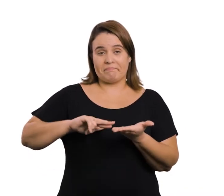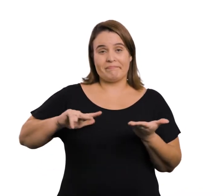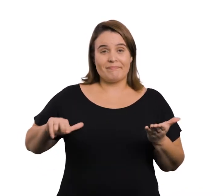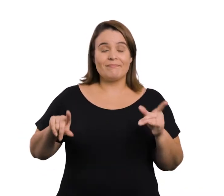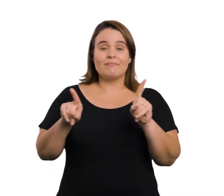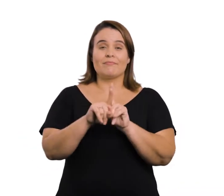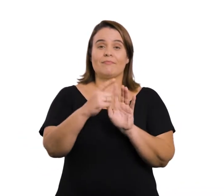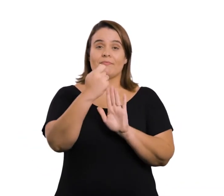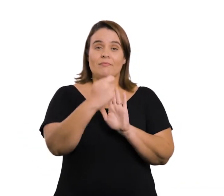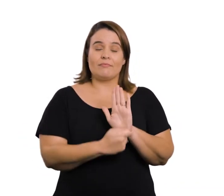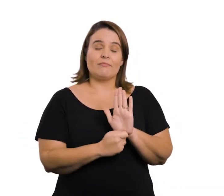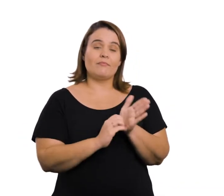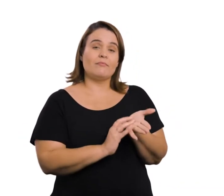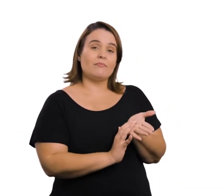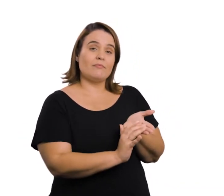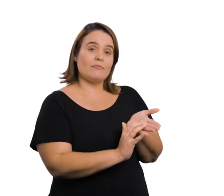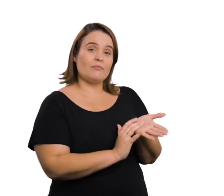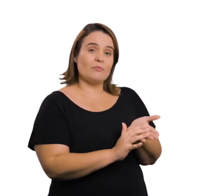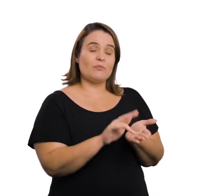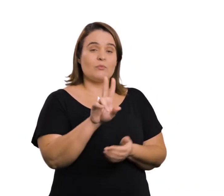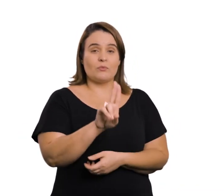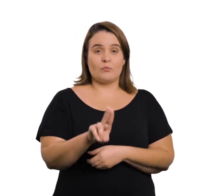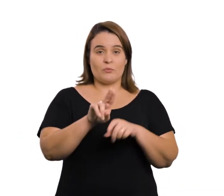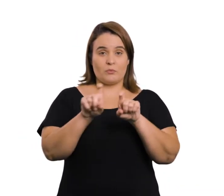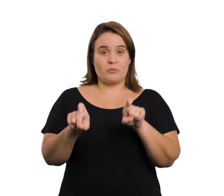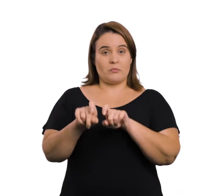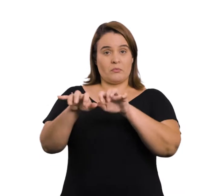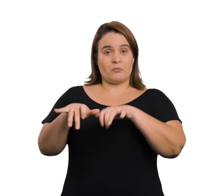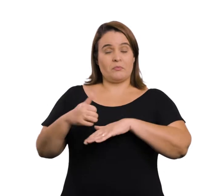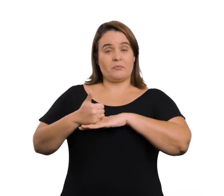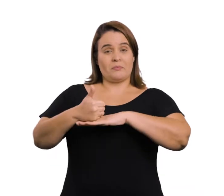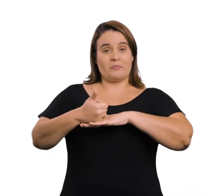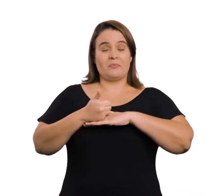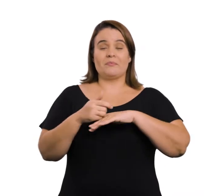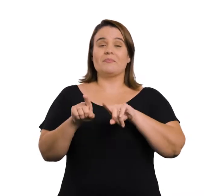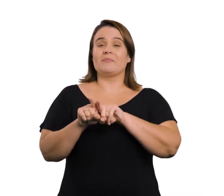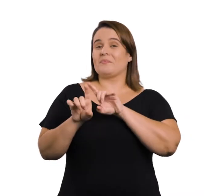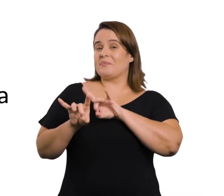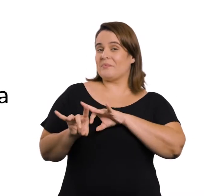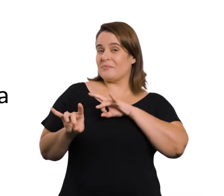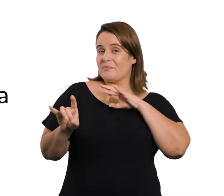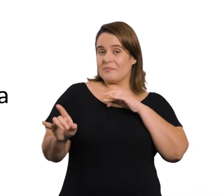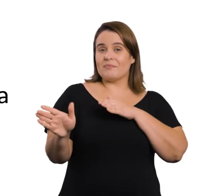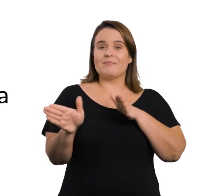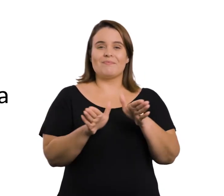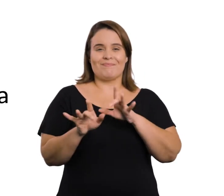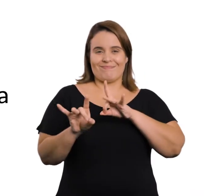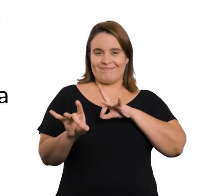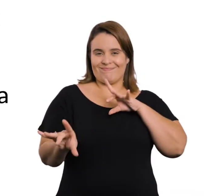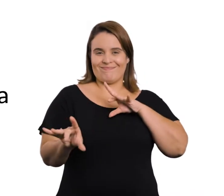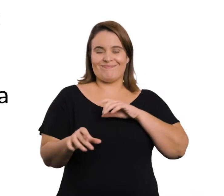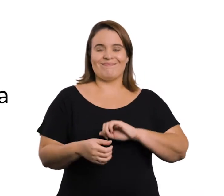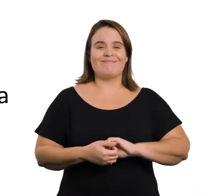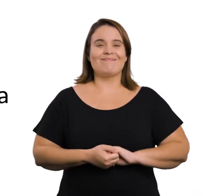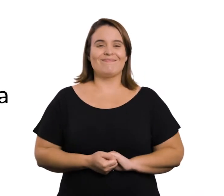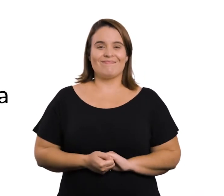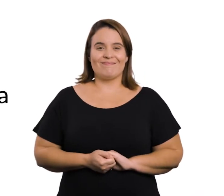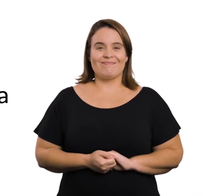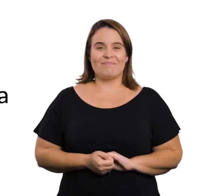etc., incluindo textos em braille, uso do computador portátil. E virtual. Acessibilidade